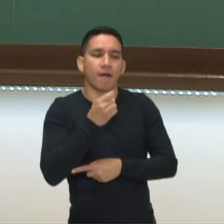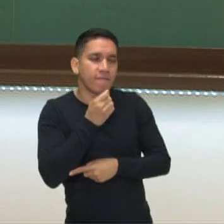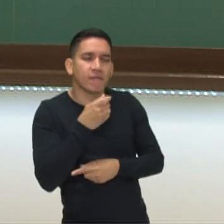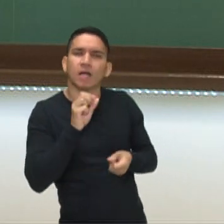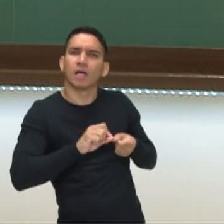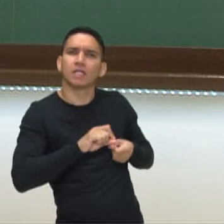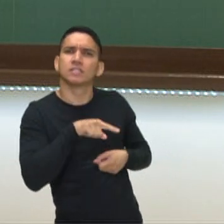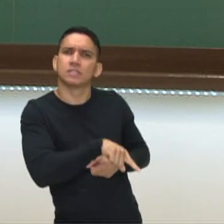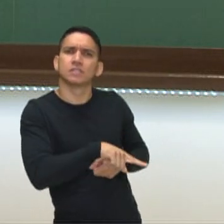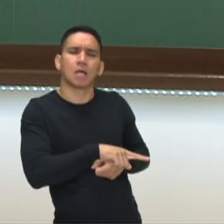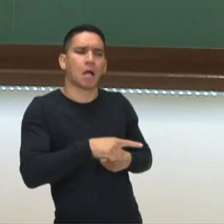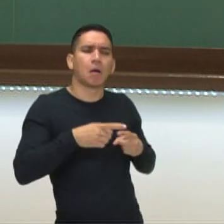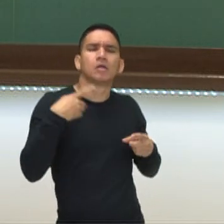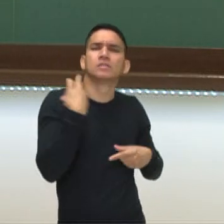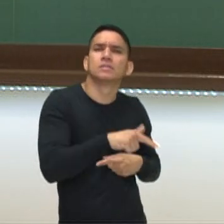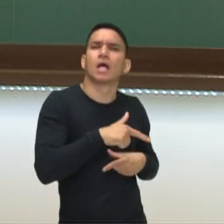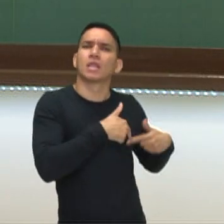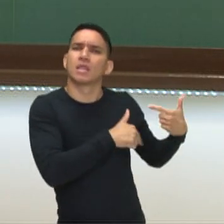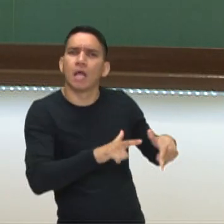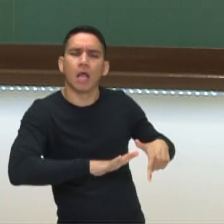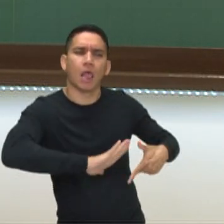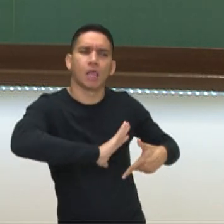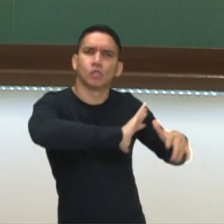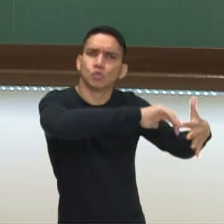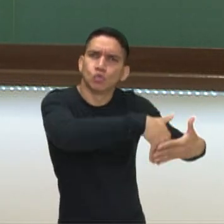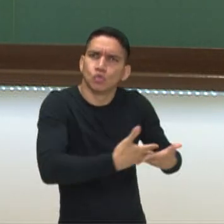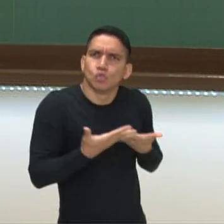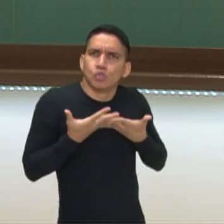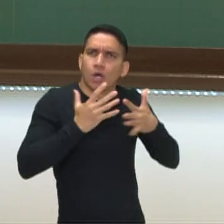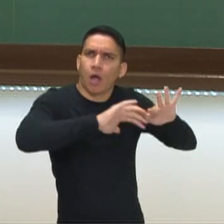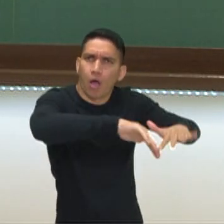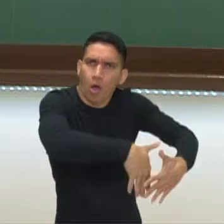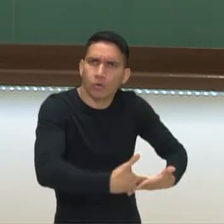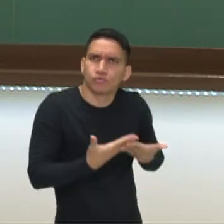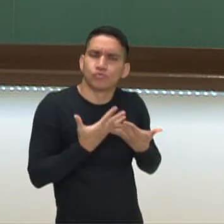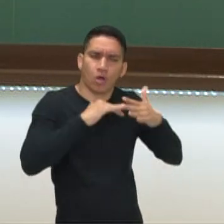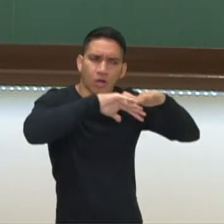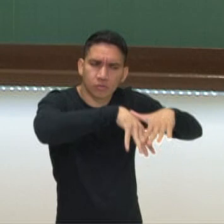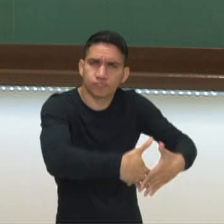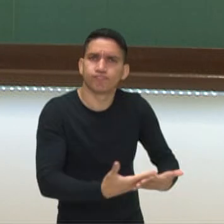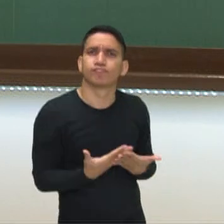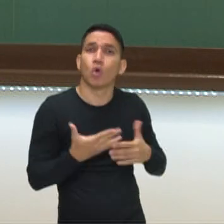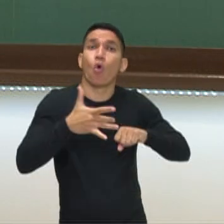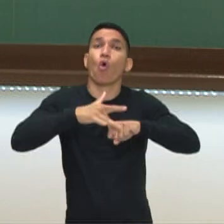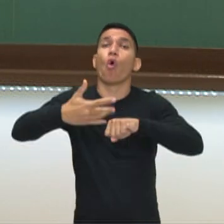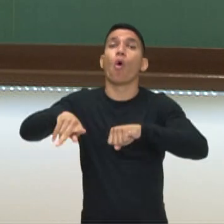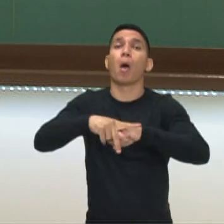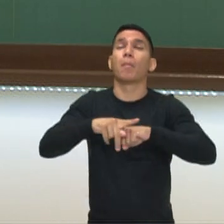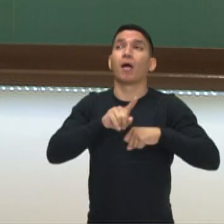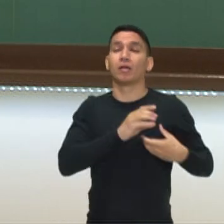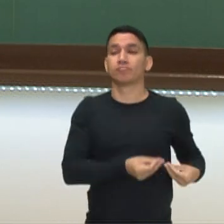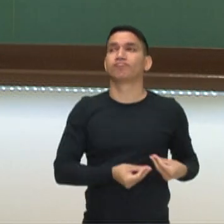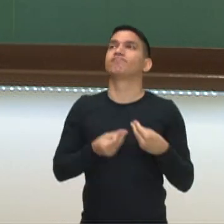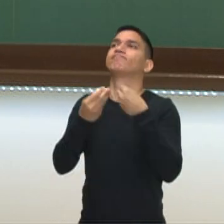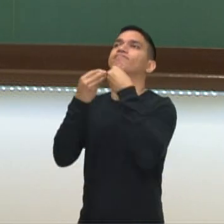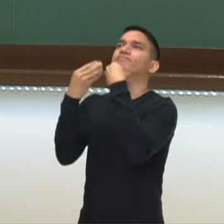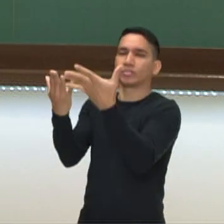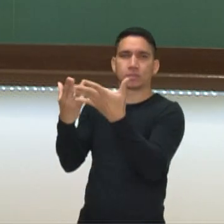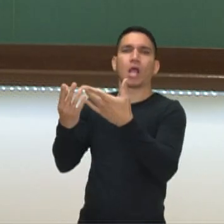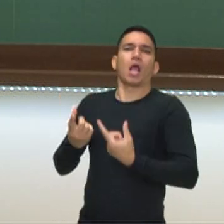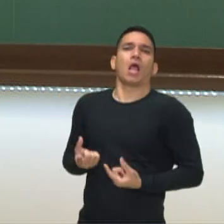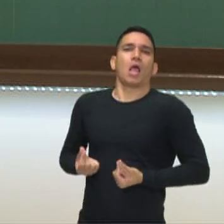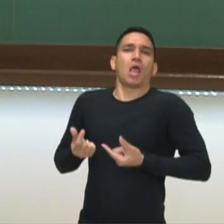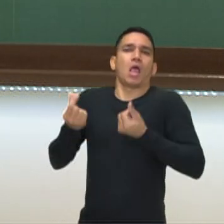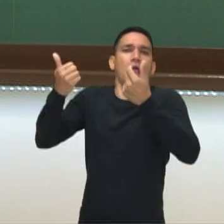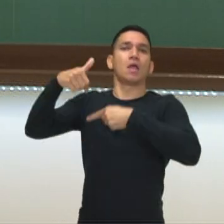exploratório para que eles tirassem ouro e prata das minas que haviam aqui para enriquecer, então, a coroa